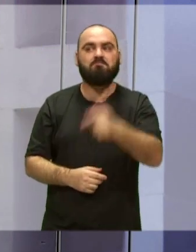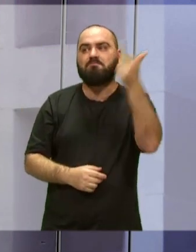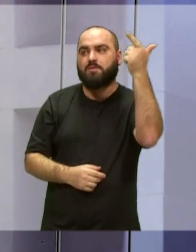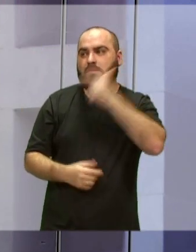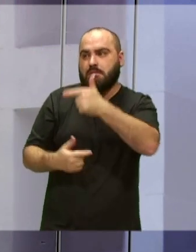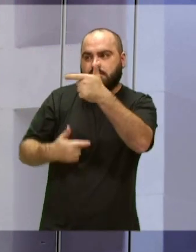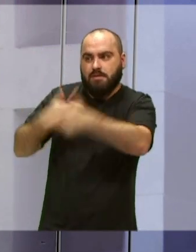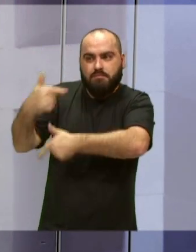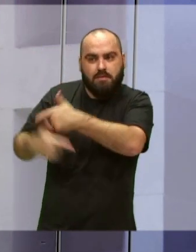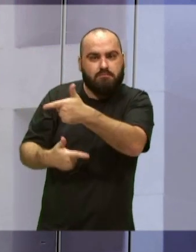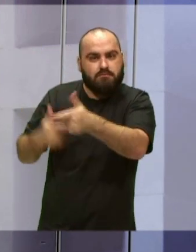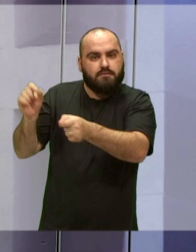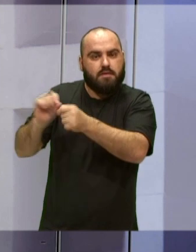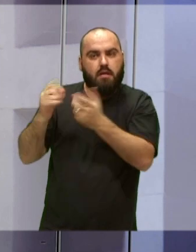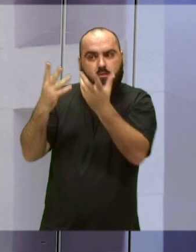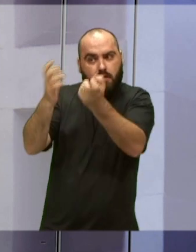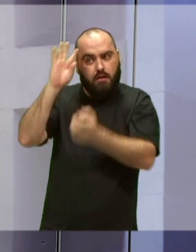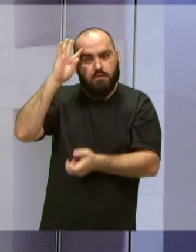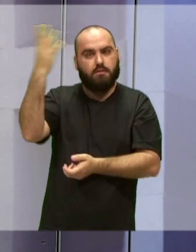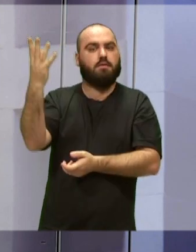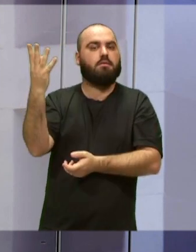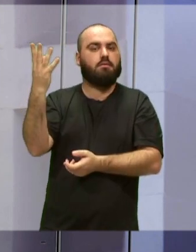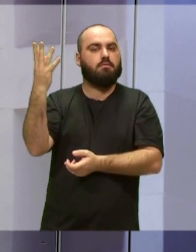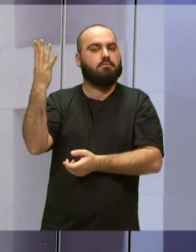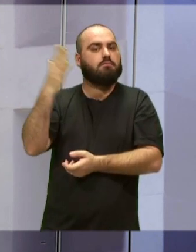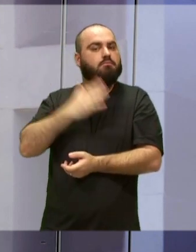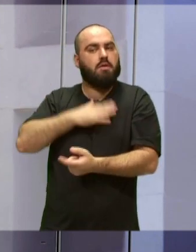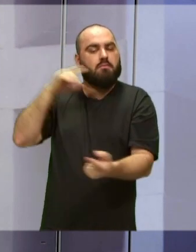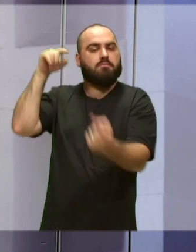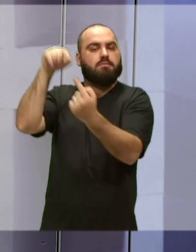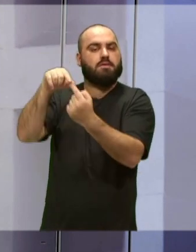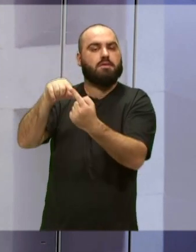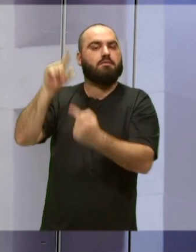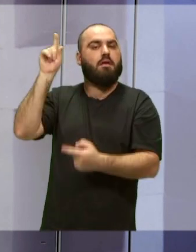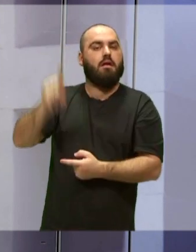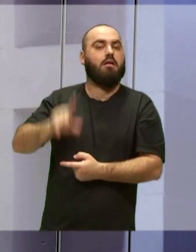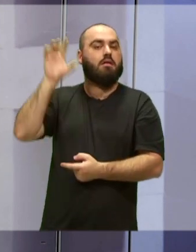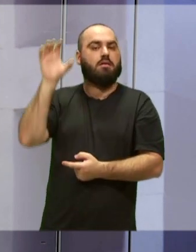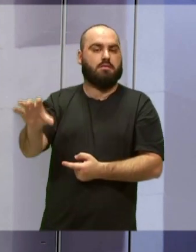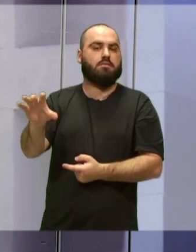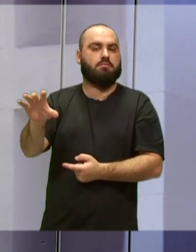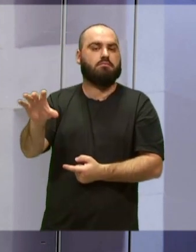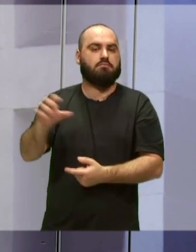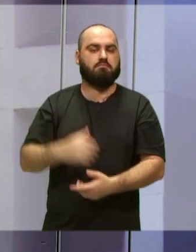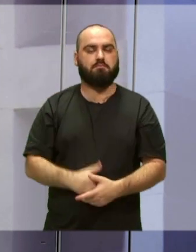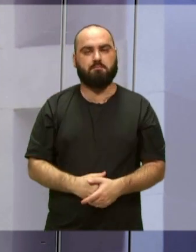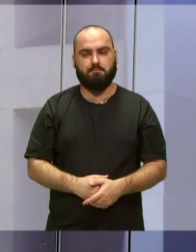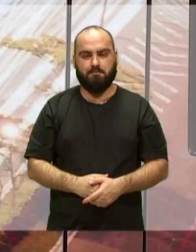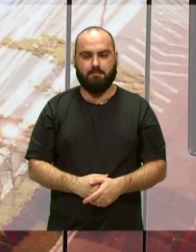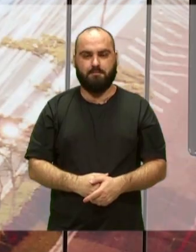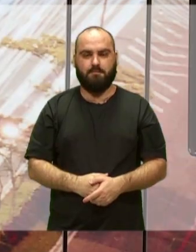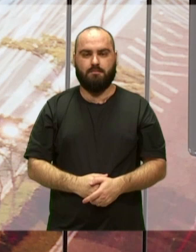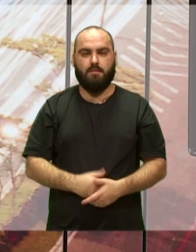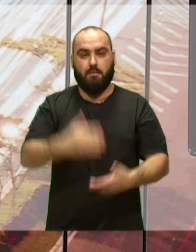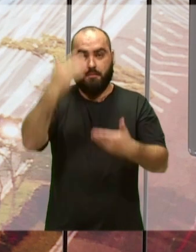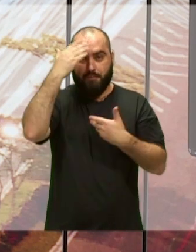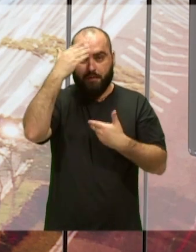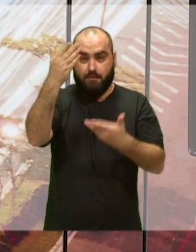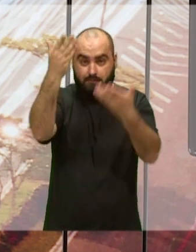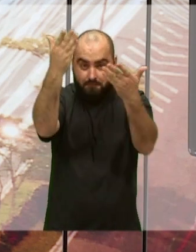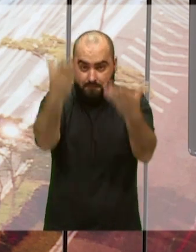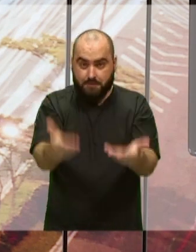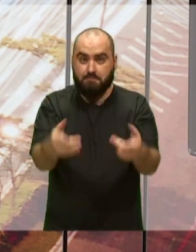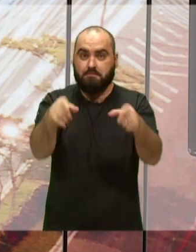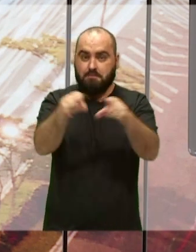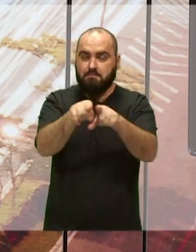diferença eu quero resolver nos Esse é o meu grande objetivo trazer solução para o nosso município obrigado a você